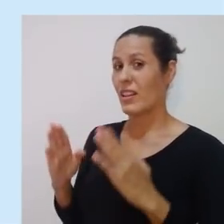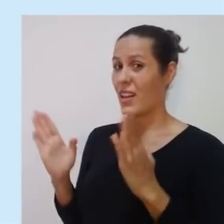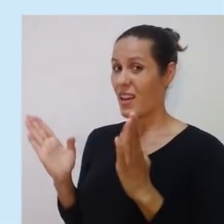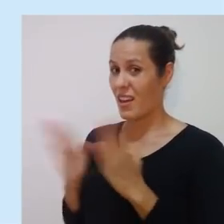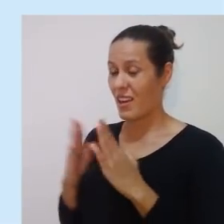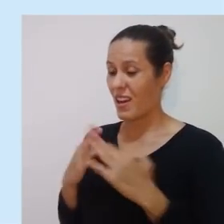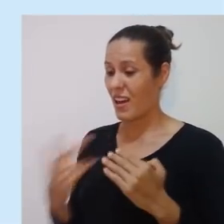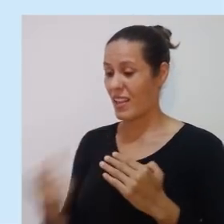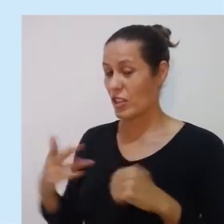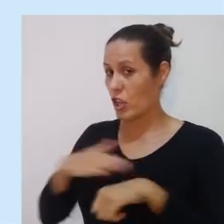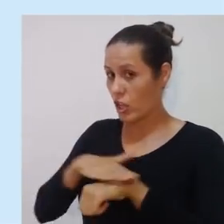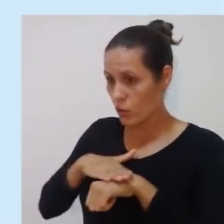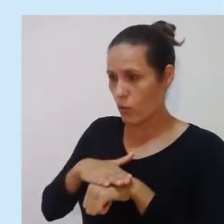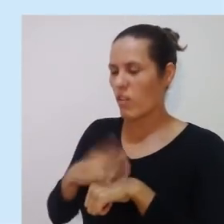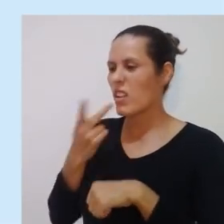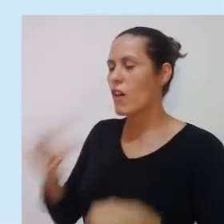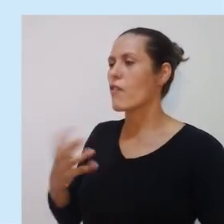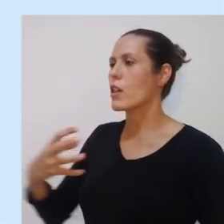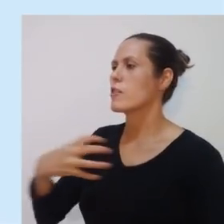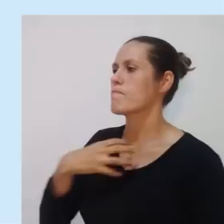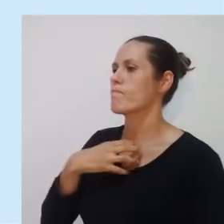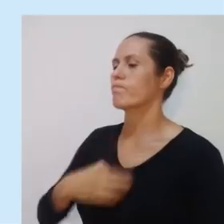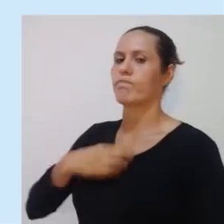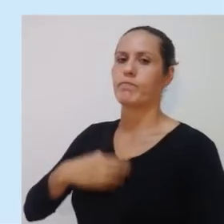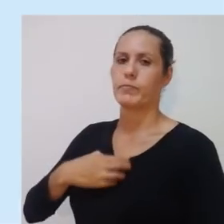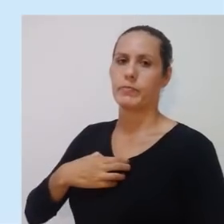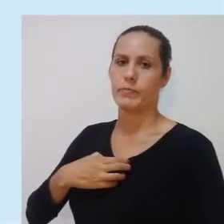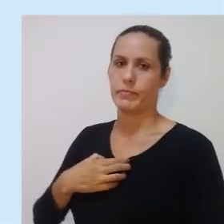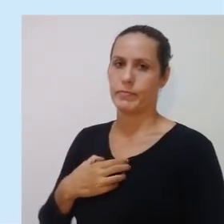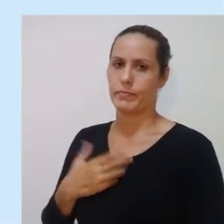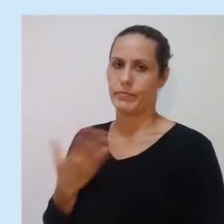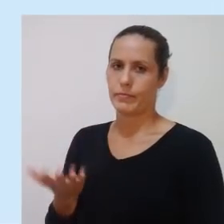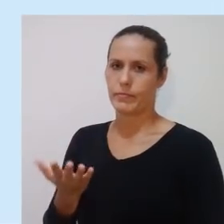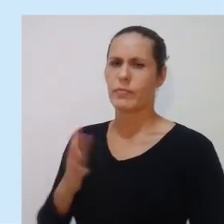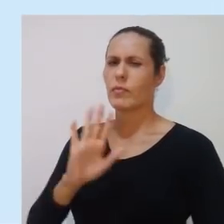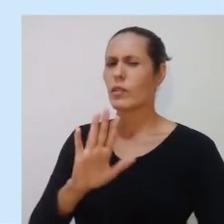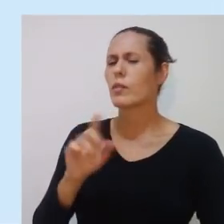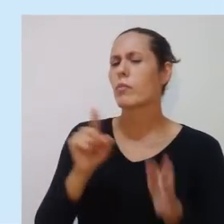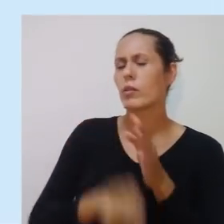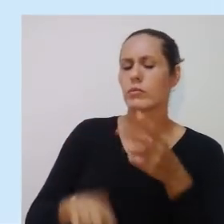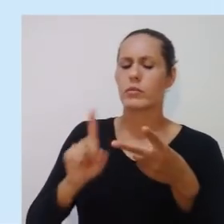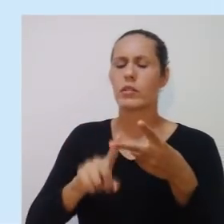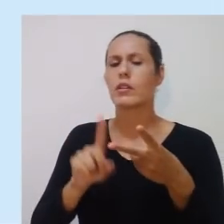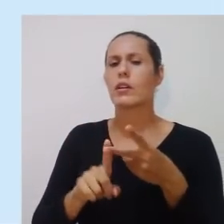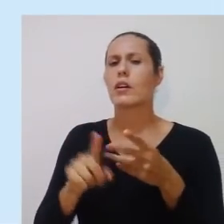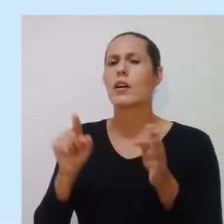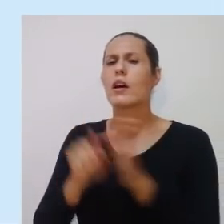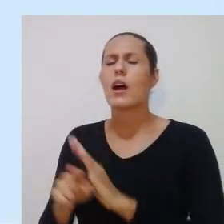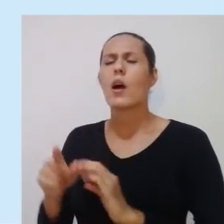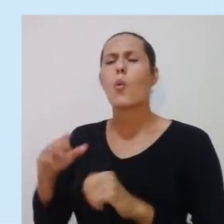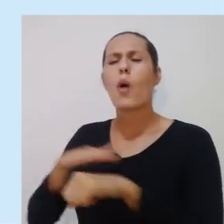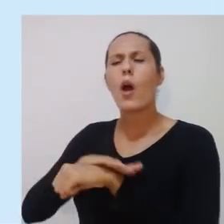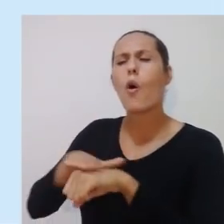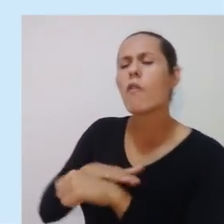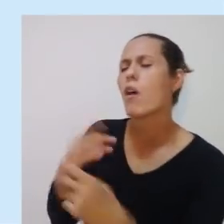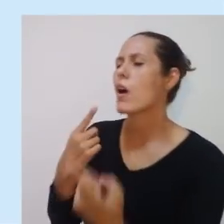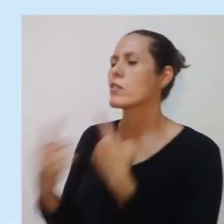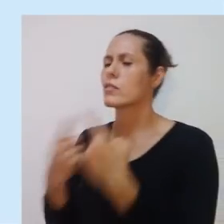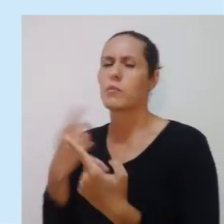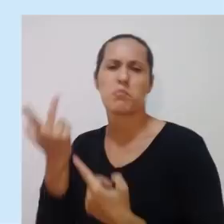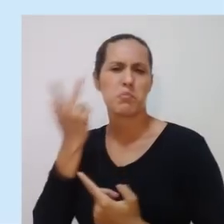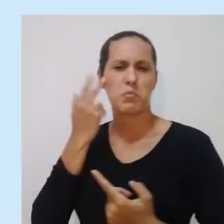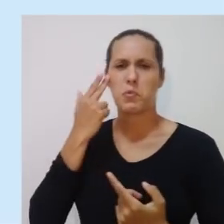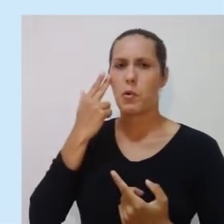mãe diz, em casa a gente conversa, ela está chateada. Outra coisa, será uma conversa